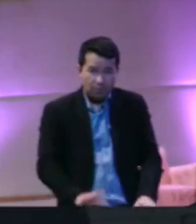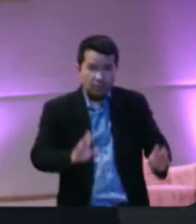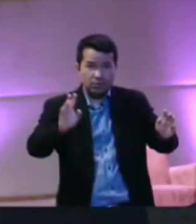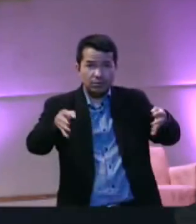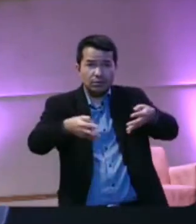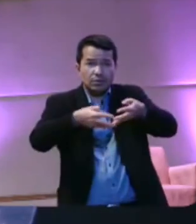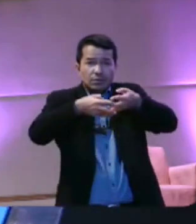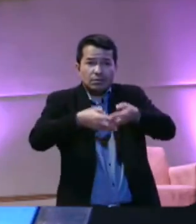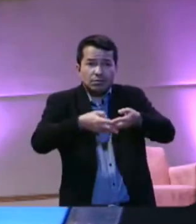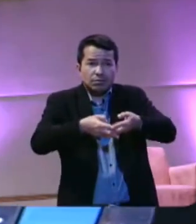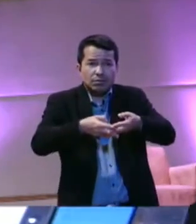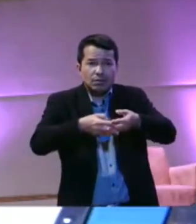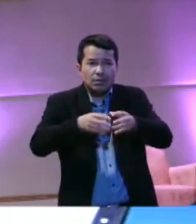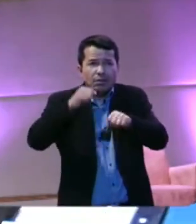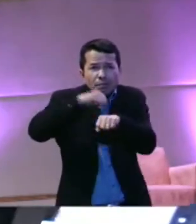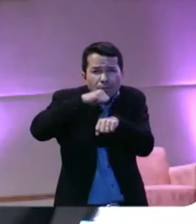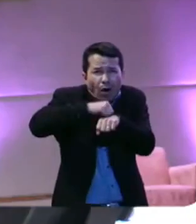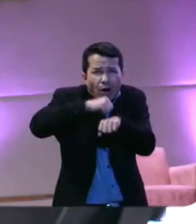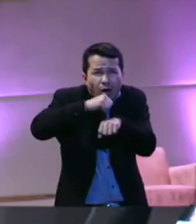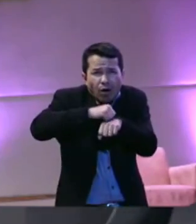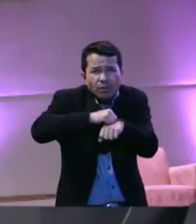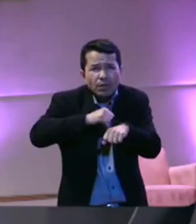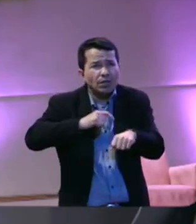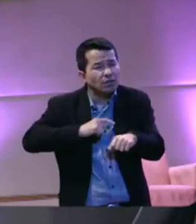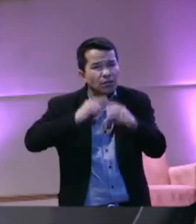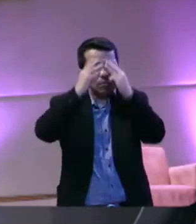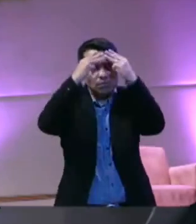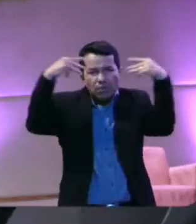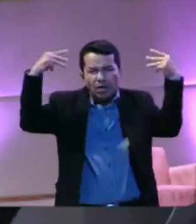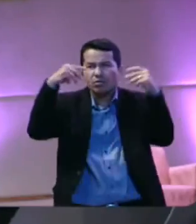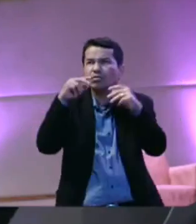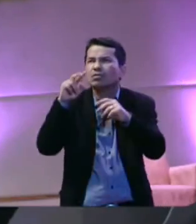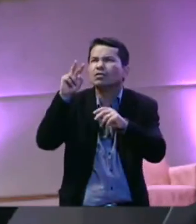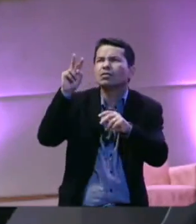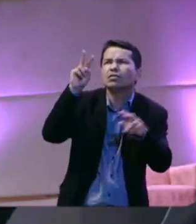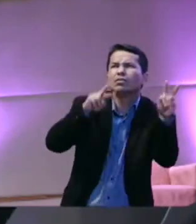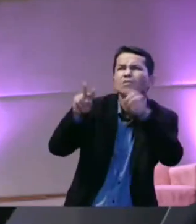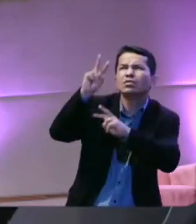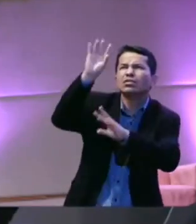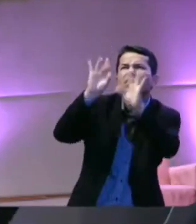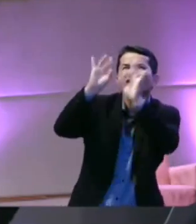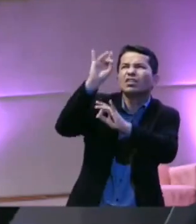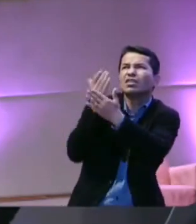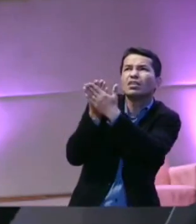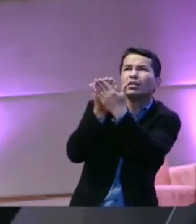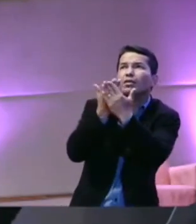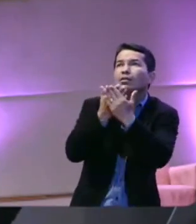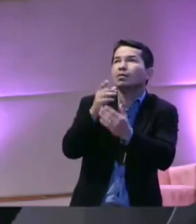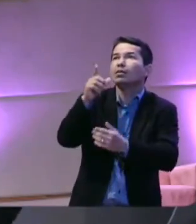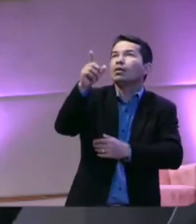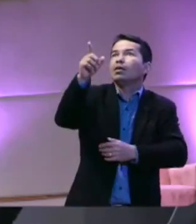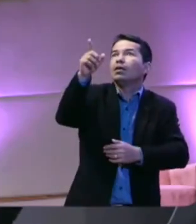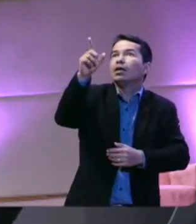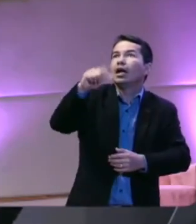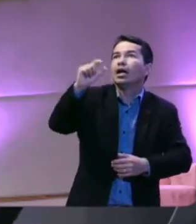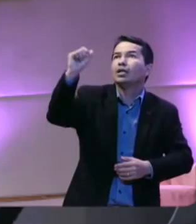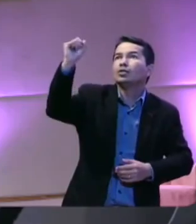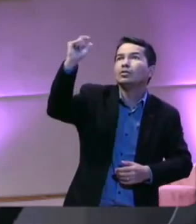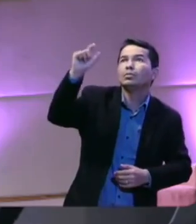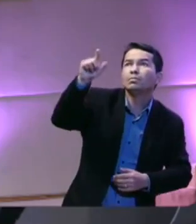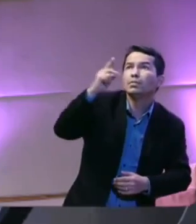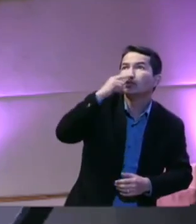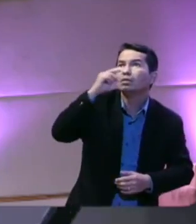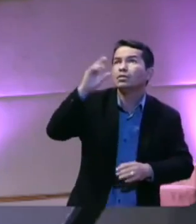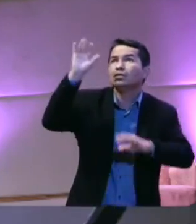precário. E foram os magos do Oriente, estudiosos, que olhando a estrela perceberam que aquela profecia estava